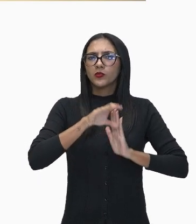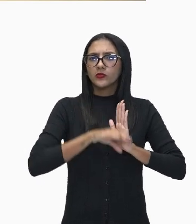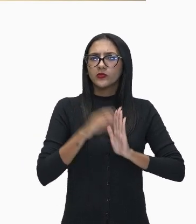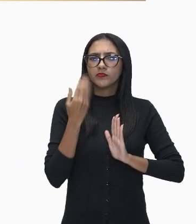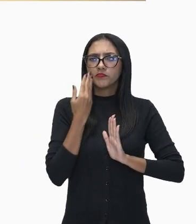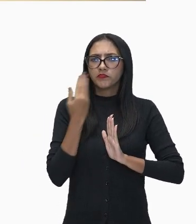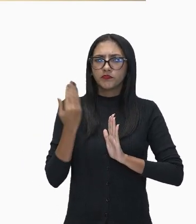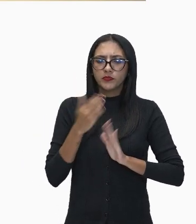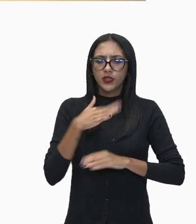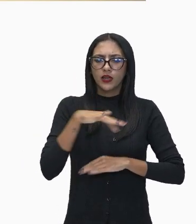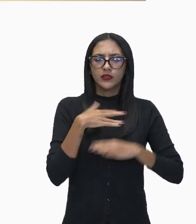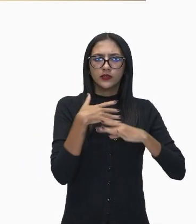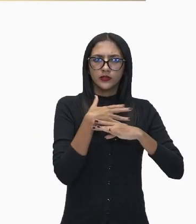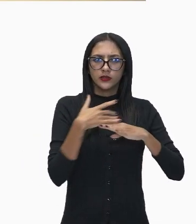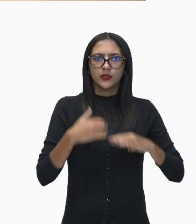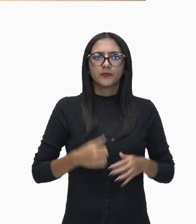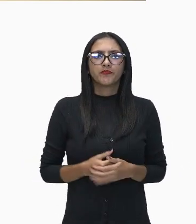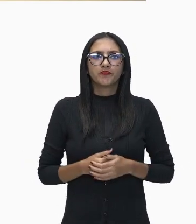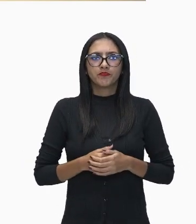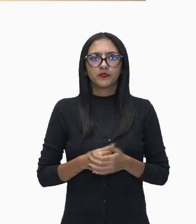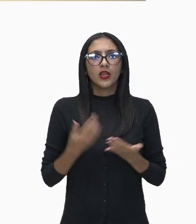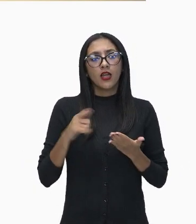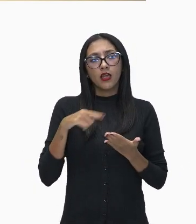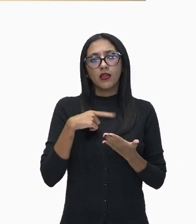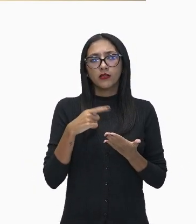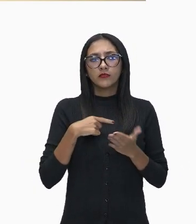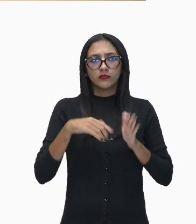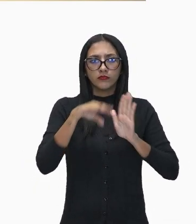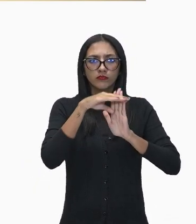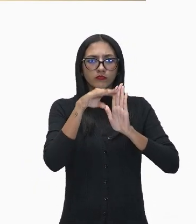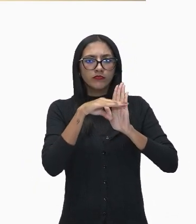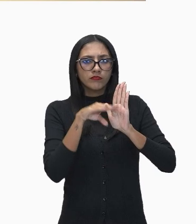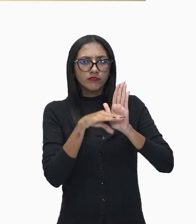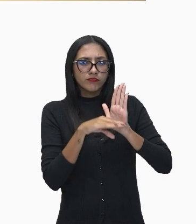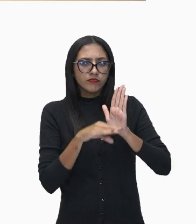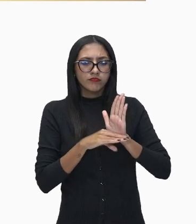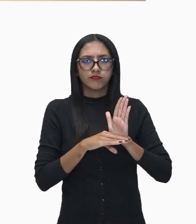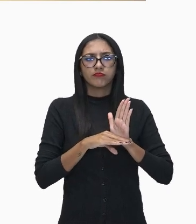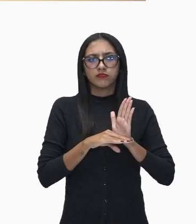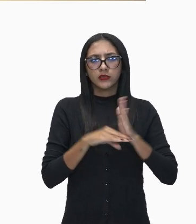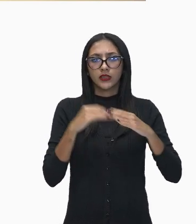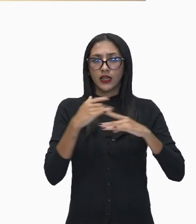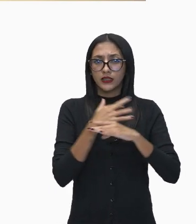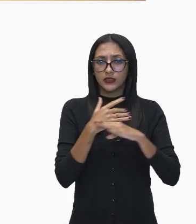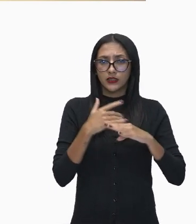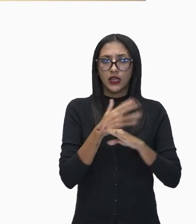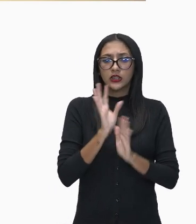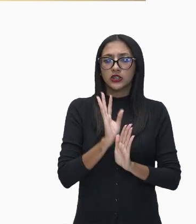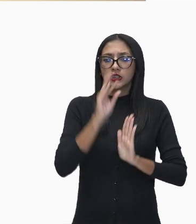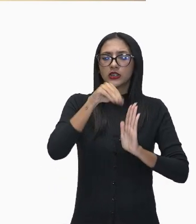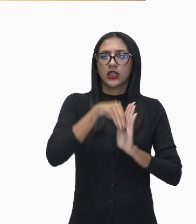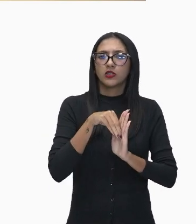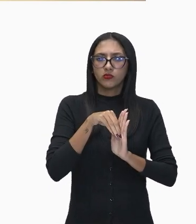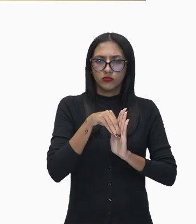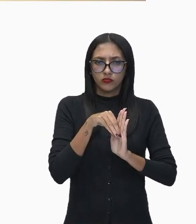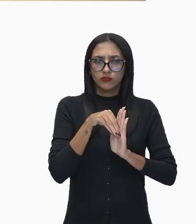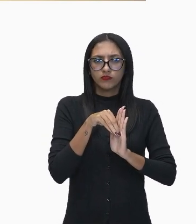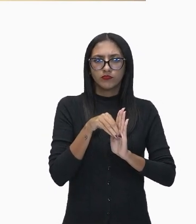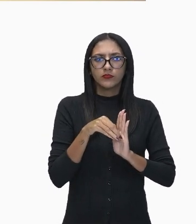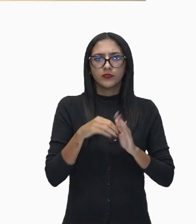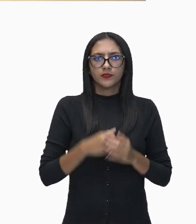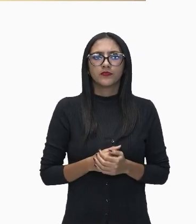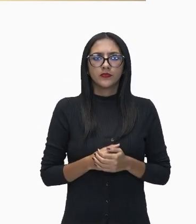urbana? É a classificação das cidades dentro de uma rede urbana com base em